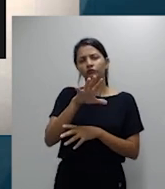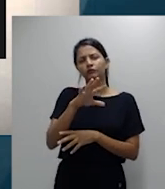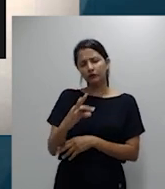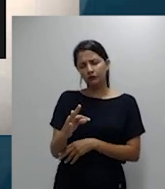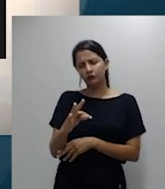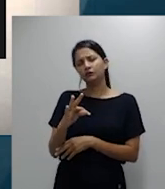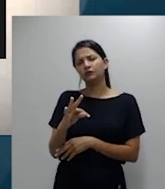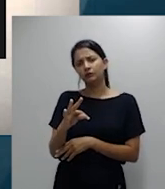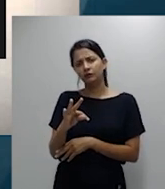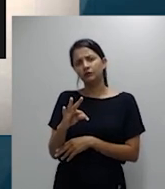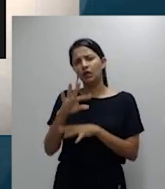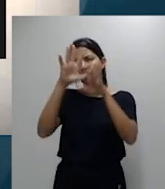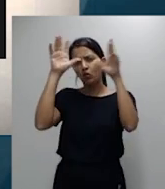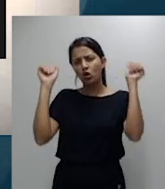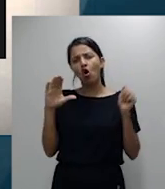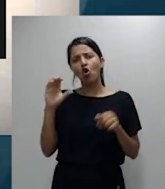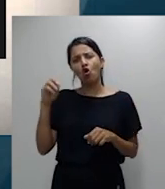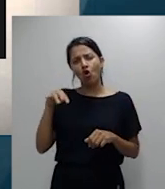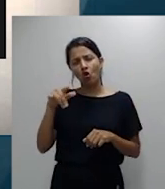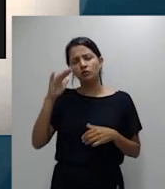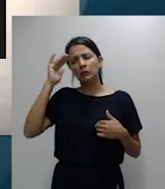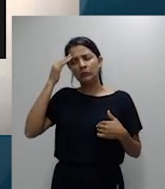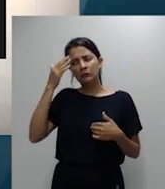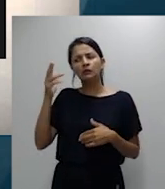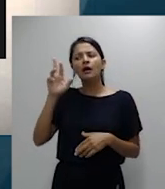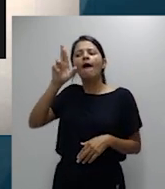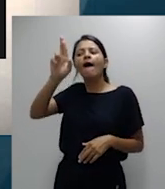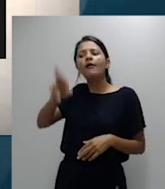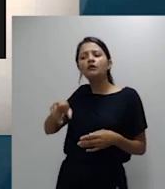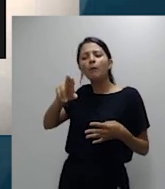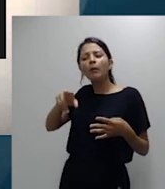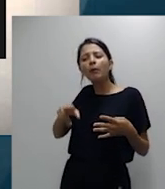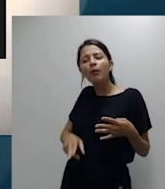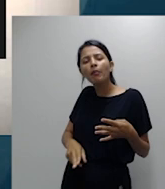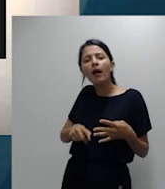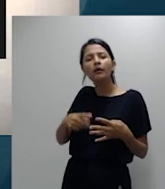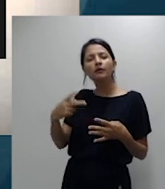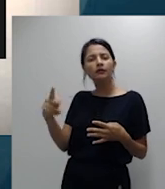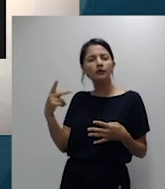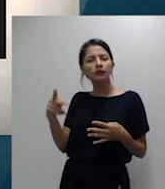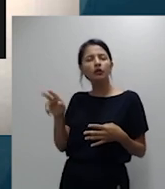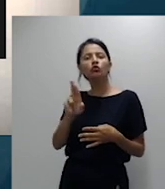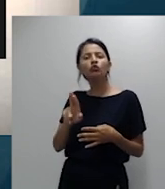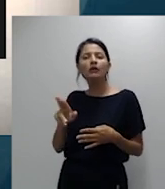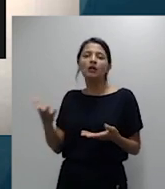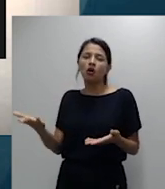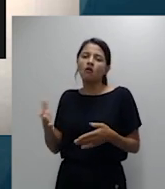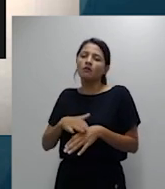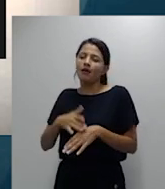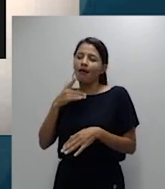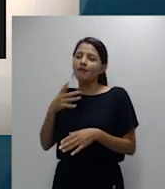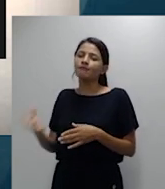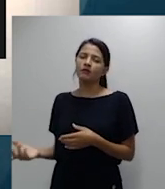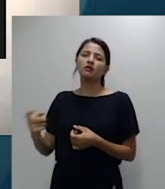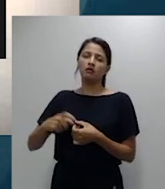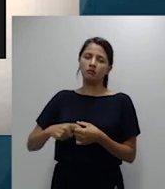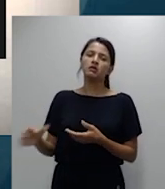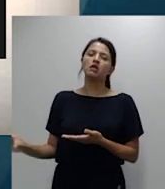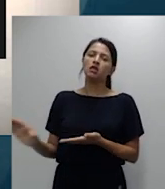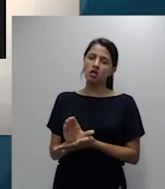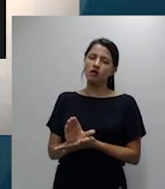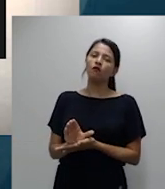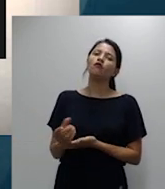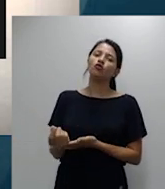da realização de Tais pesos daí a razão da ordem de devolução Sobreviventes